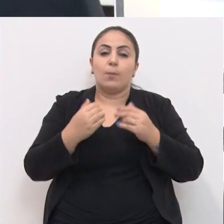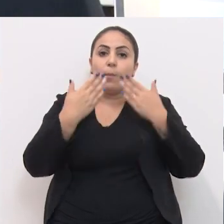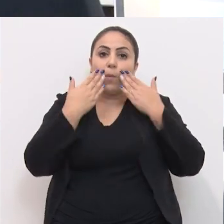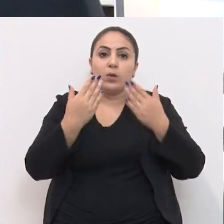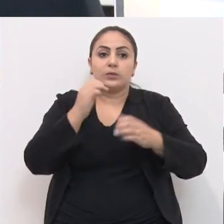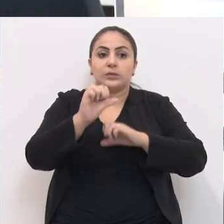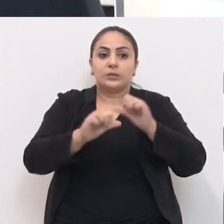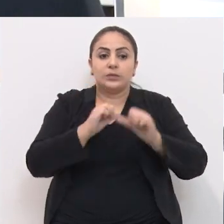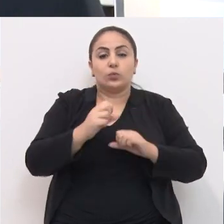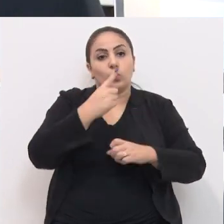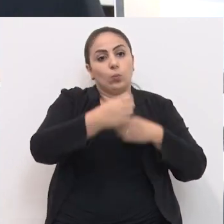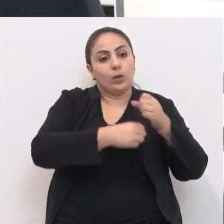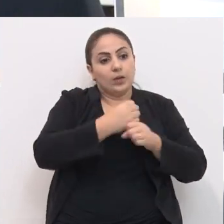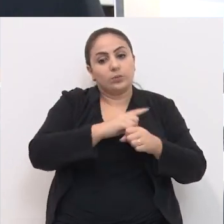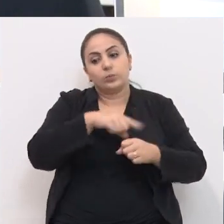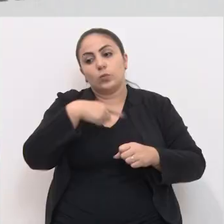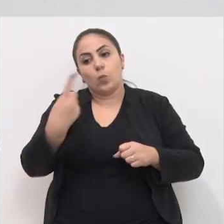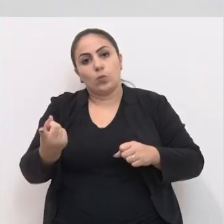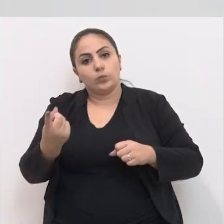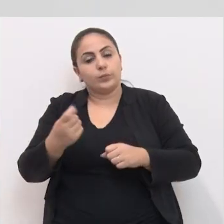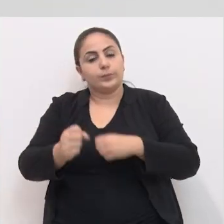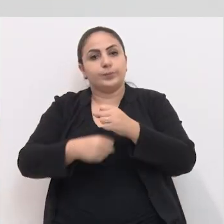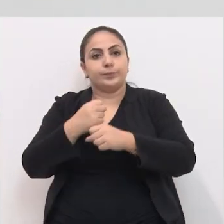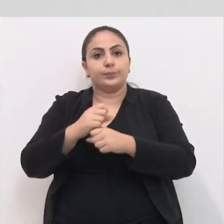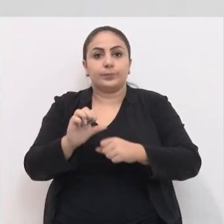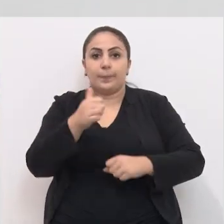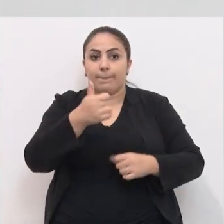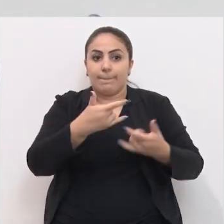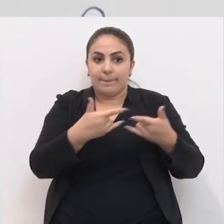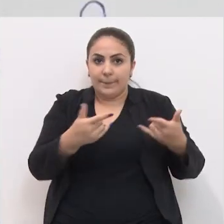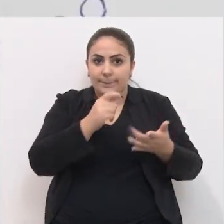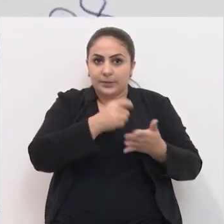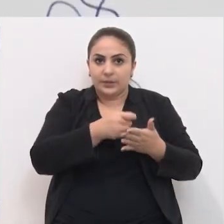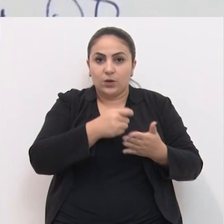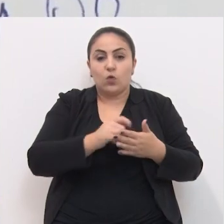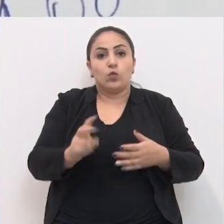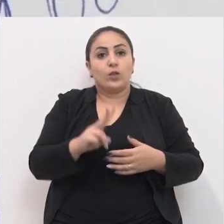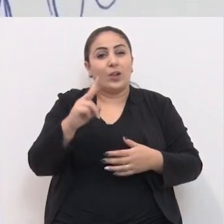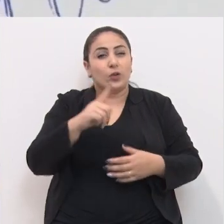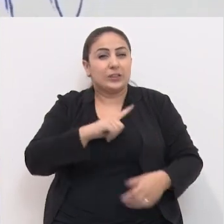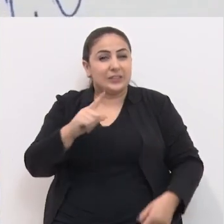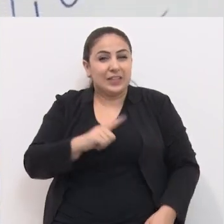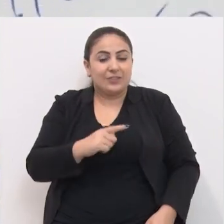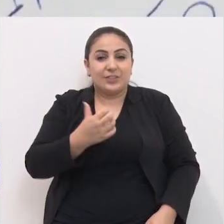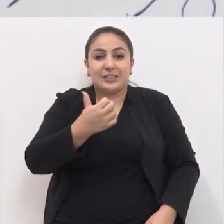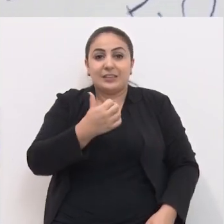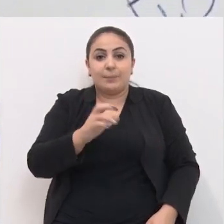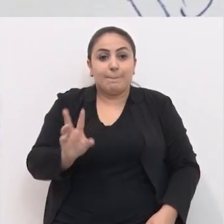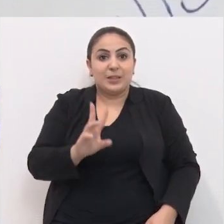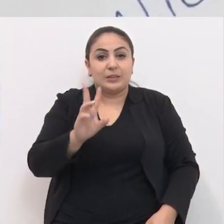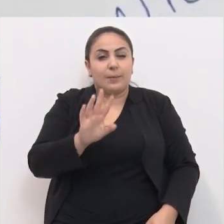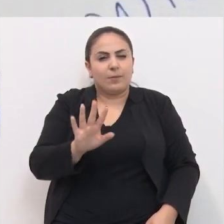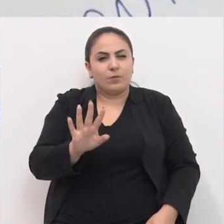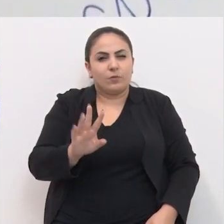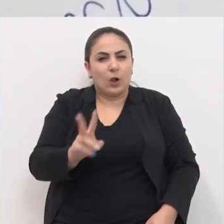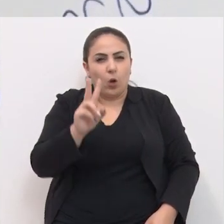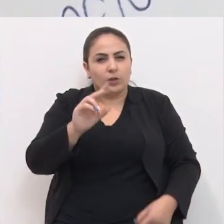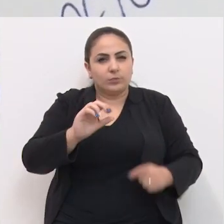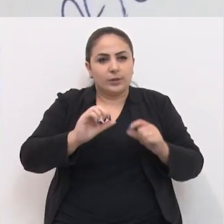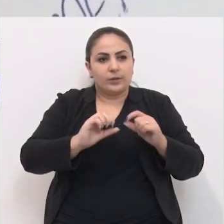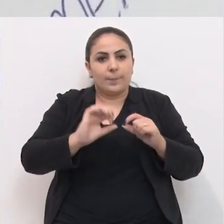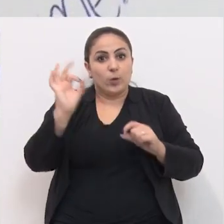alterações de um ano para o outro. No primeiro boleto, o valor cobrado teve um reajuste de